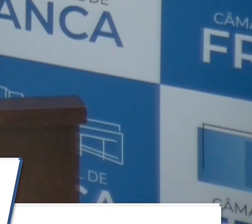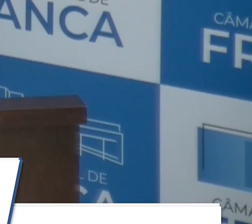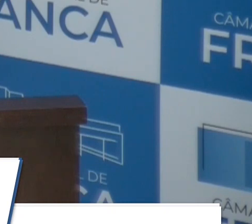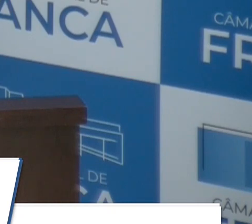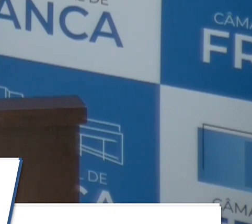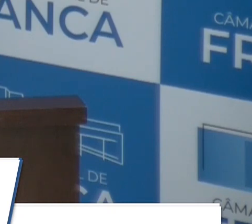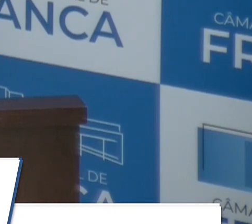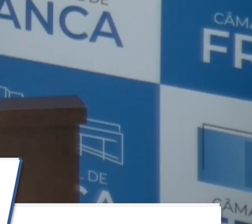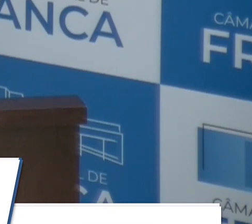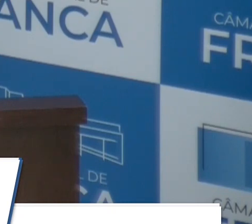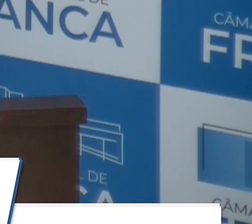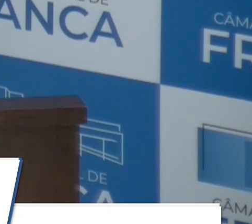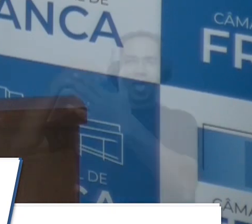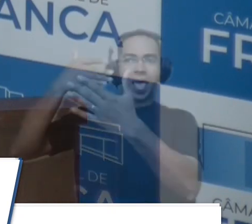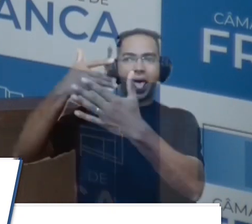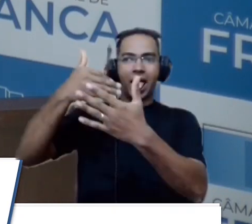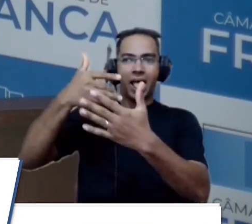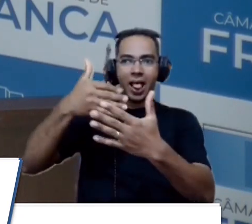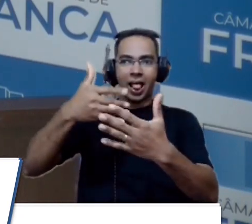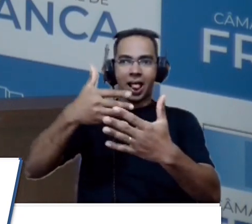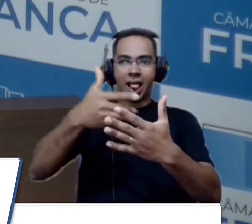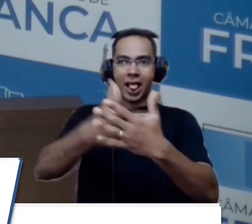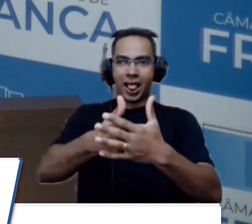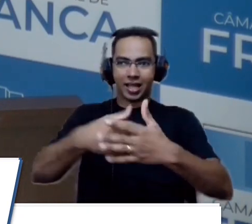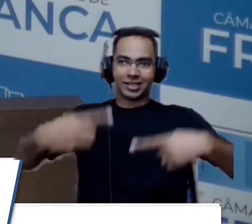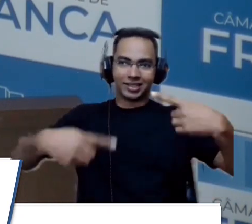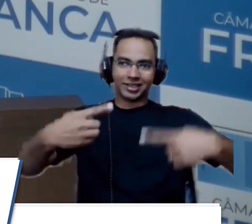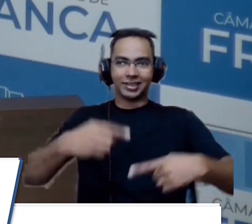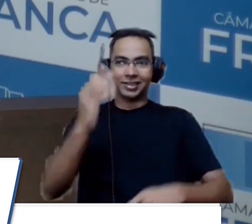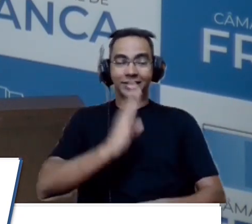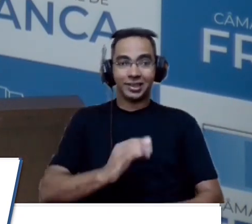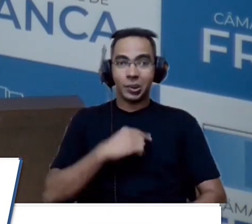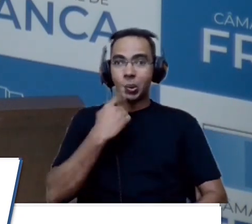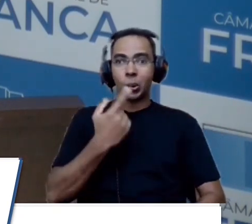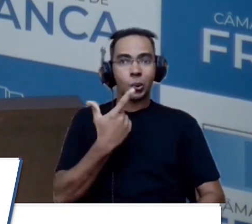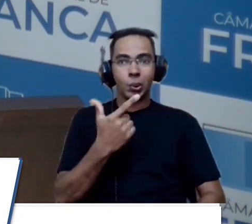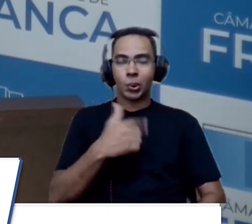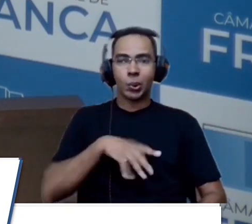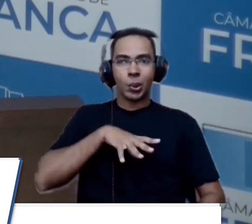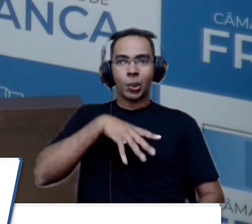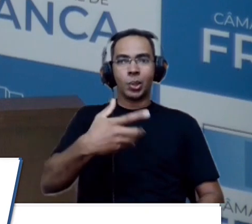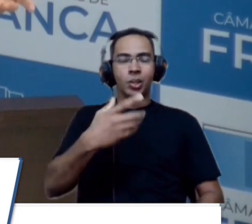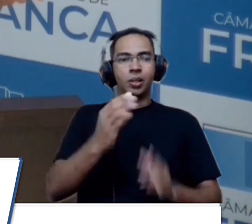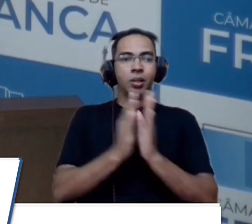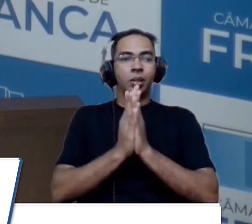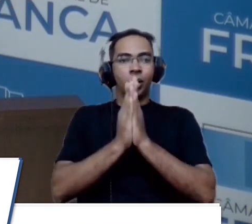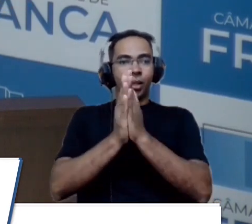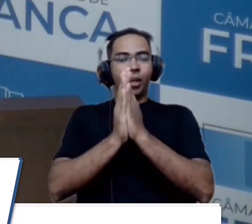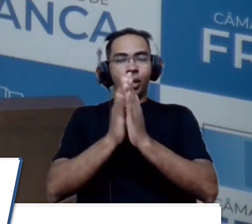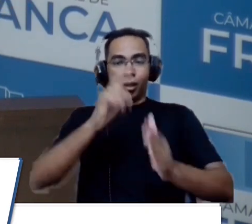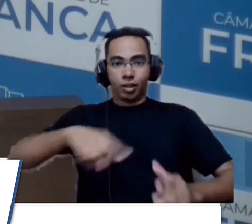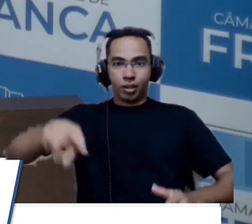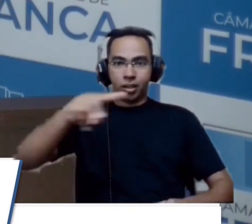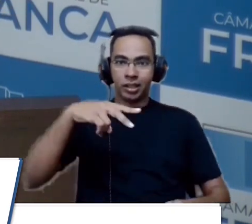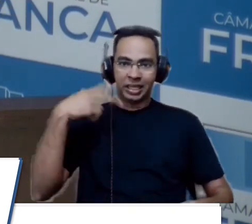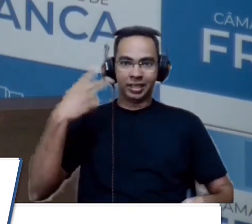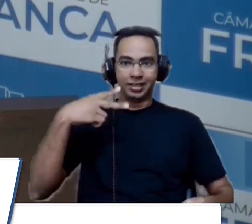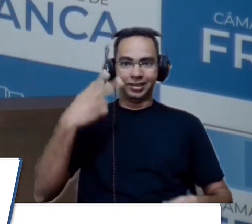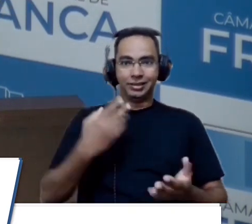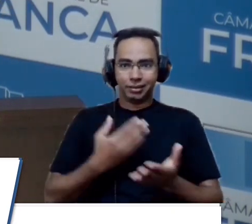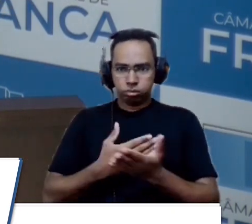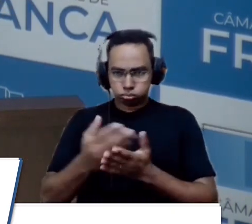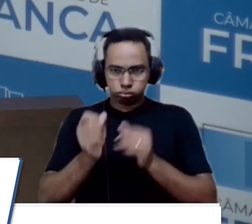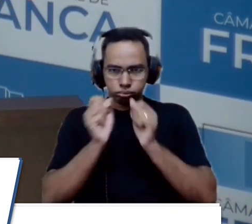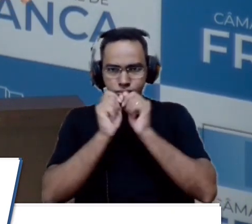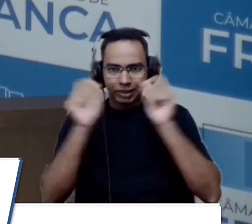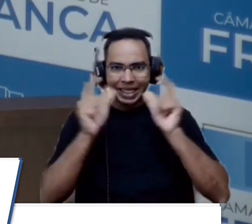de fazer. Então, aqui, os nobres vereadores, vamos começar a alertar a população. O meu intuito aqui é esse, pedir